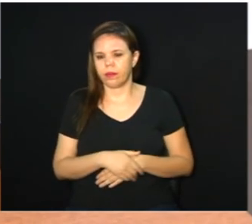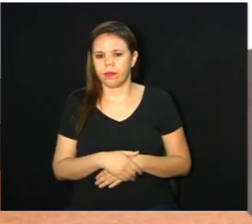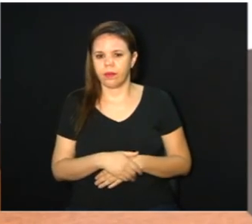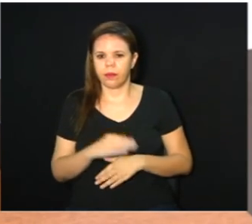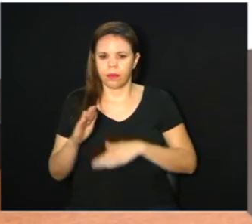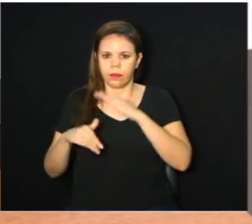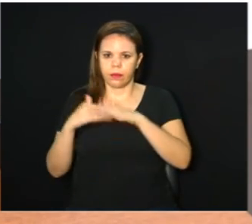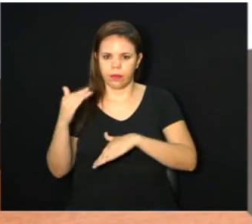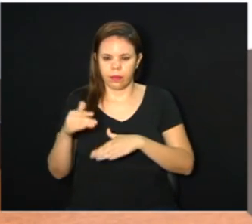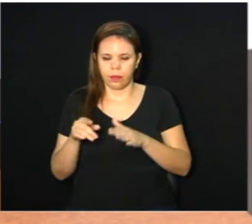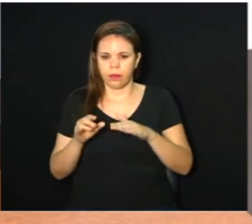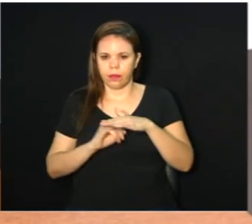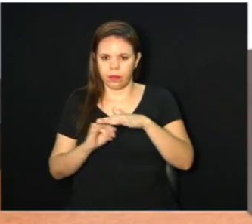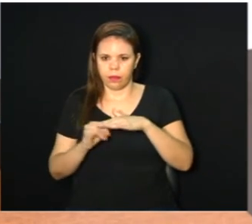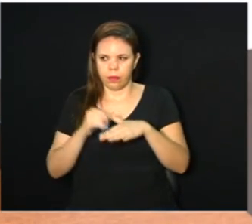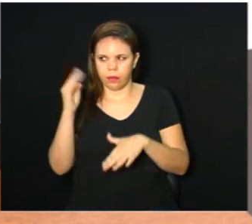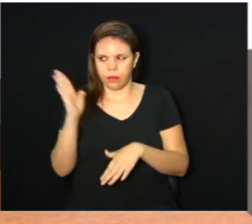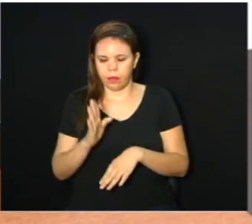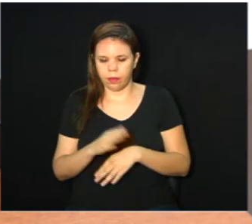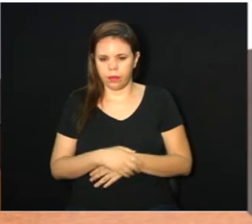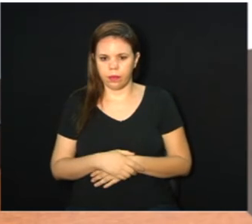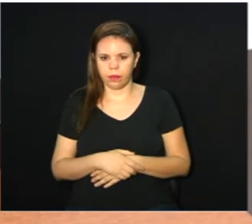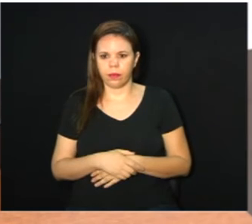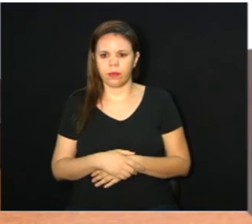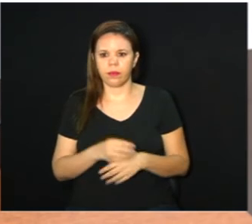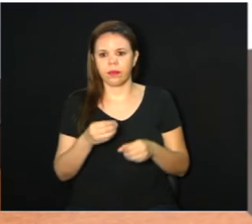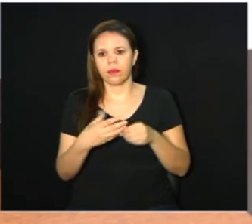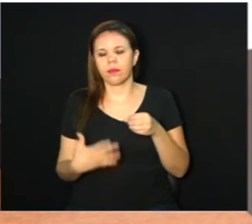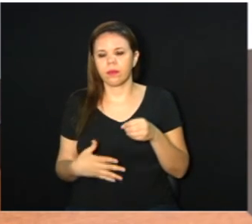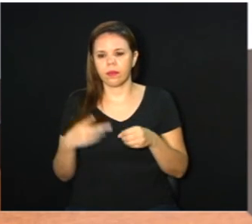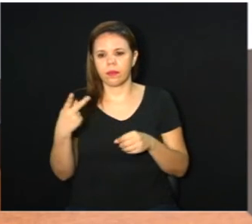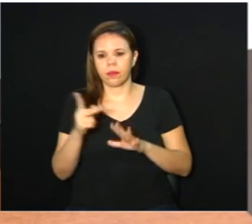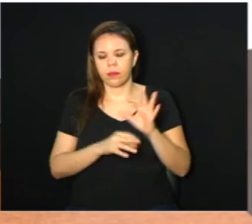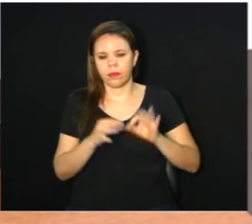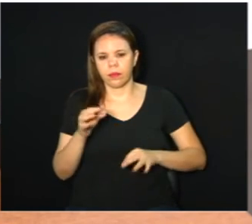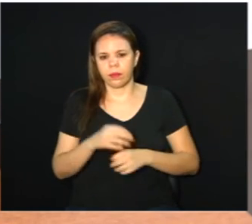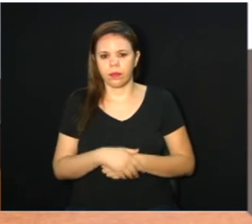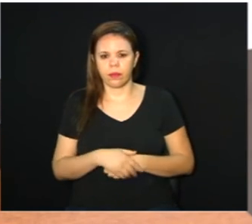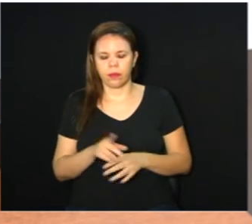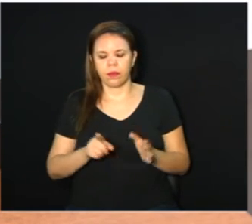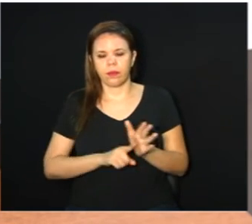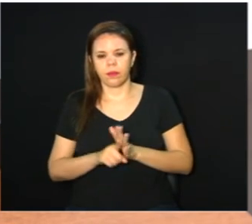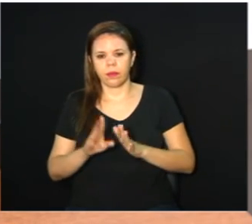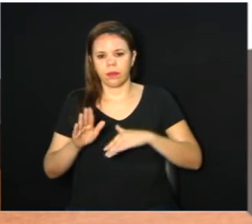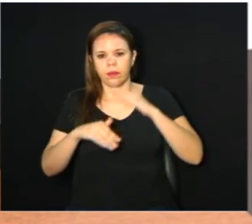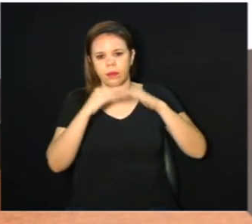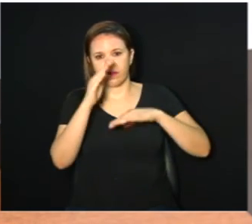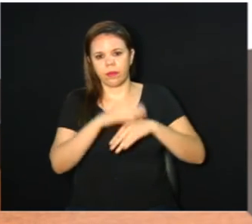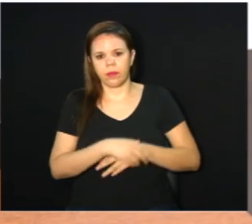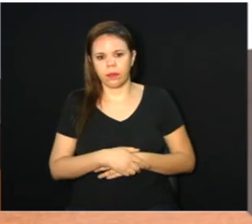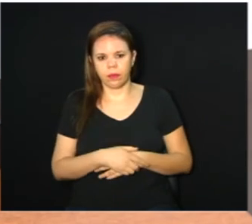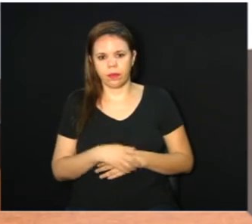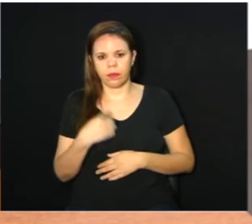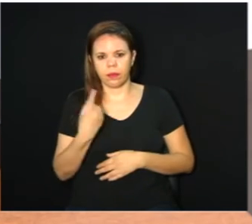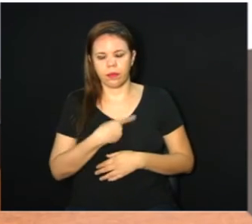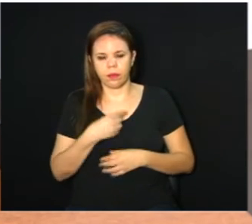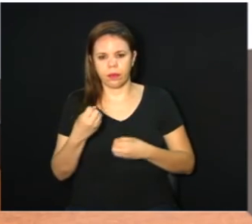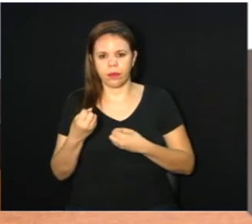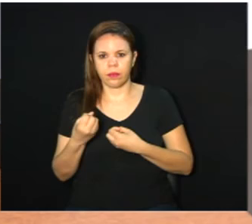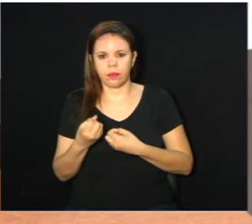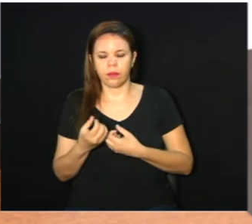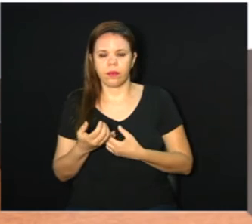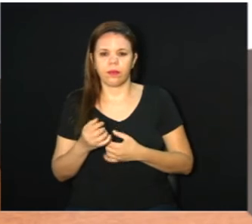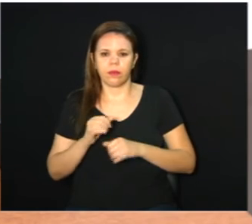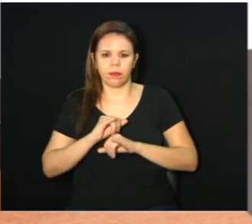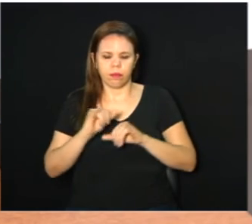desenvolvemos com centros de pesquisas nacionais. E o conteúdo desses projetos de pesquisa e desenvolvimento, nós fornecemos toda a parte